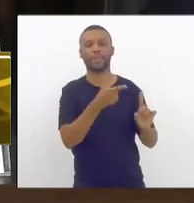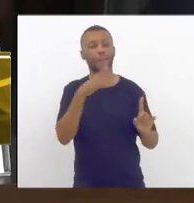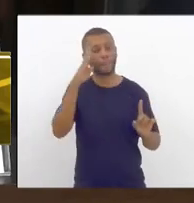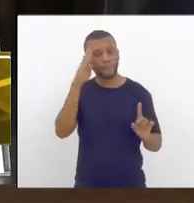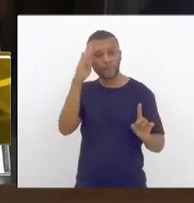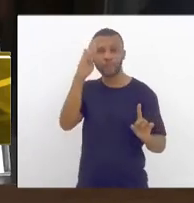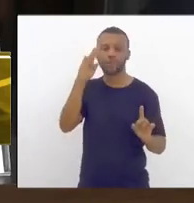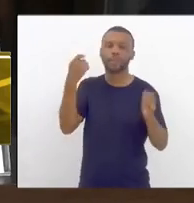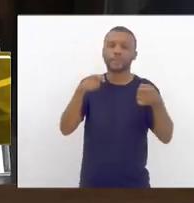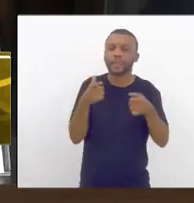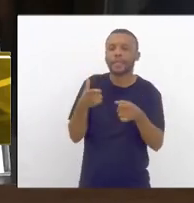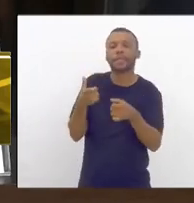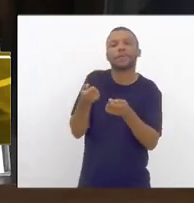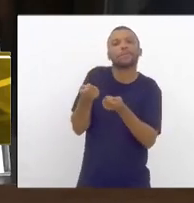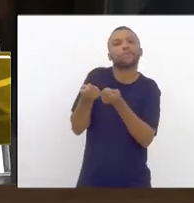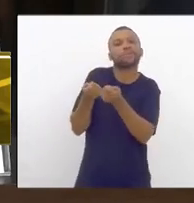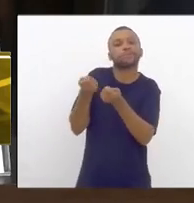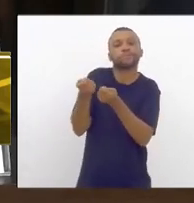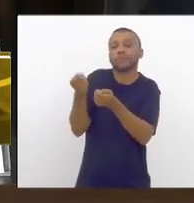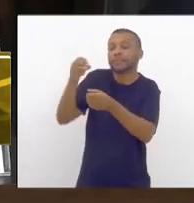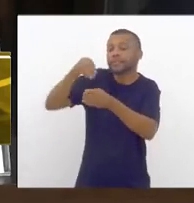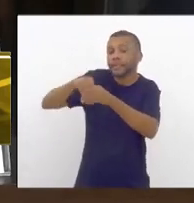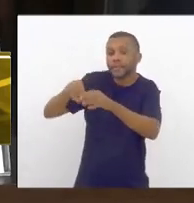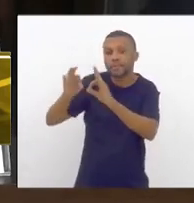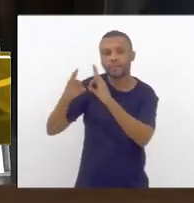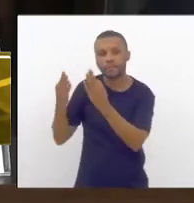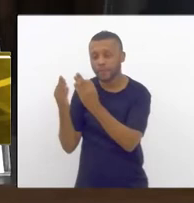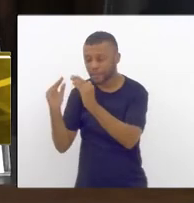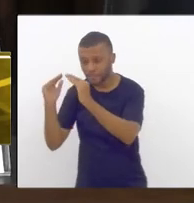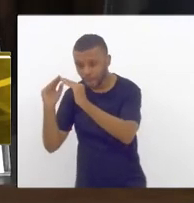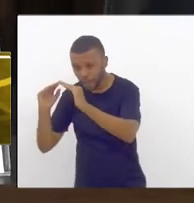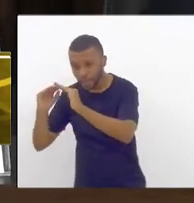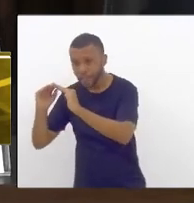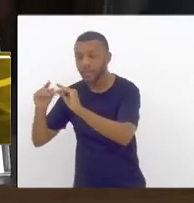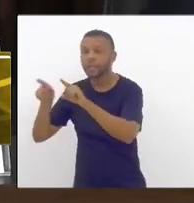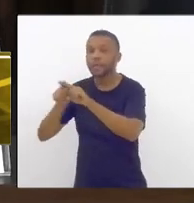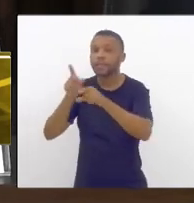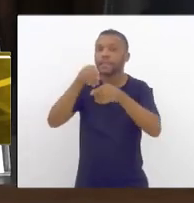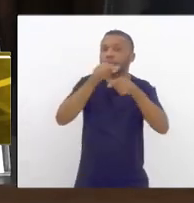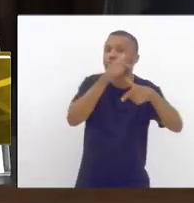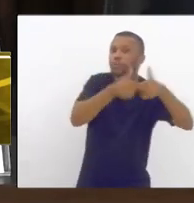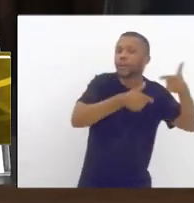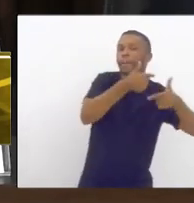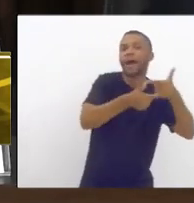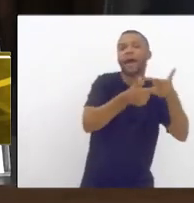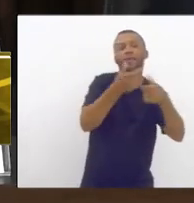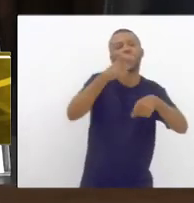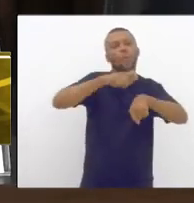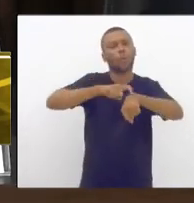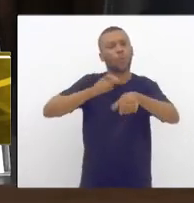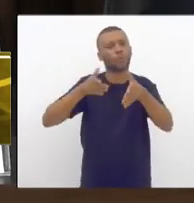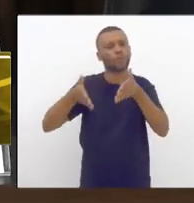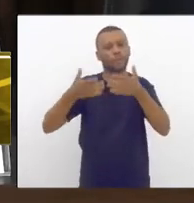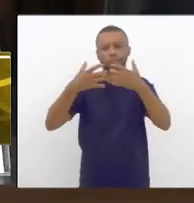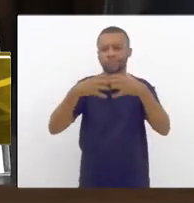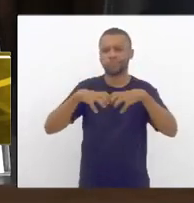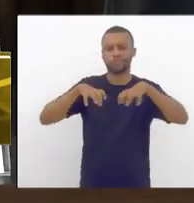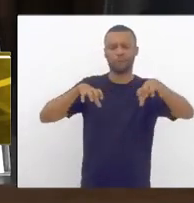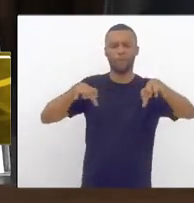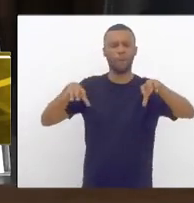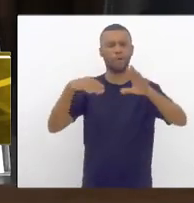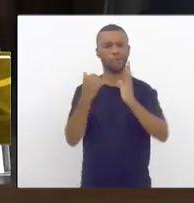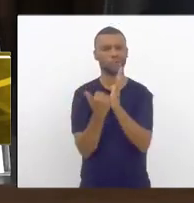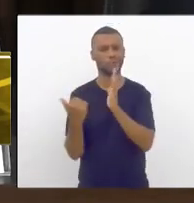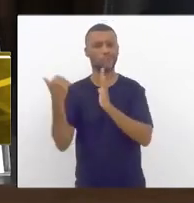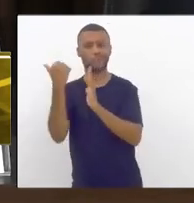manter isso não só dentro de casa mas de um trabalho e esse é o reconhecimento aqui hoje num tempo polarizado radicalizado que a gente tenha atualmente